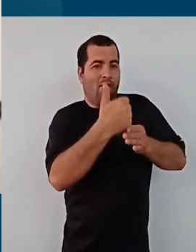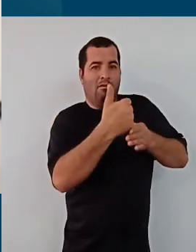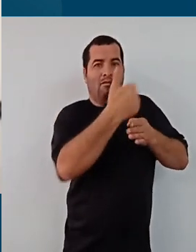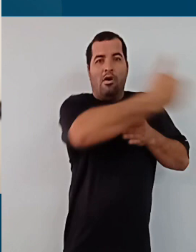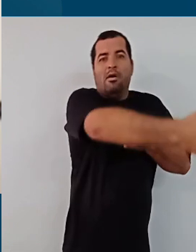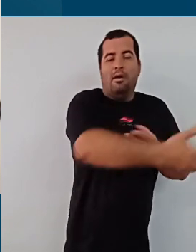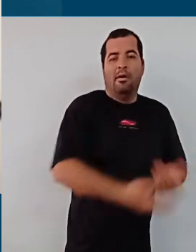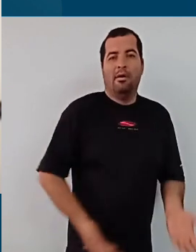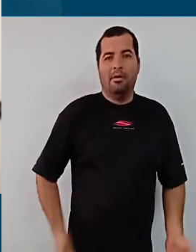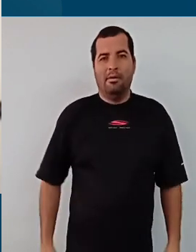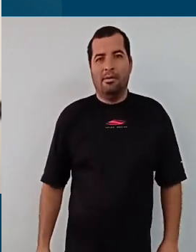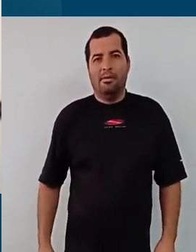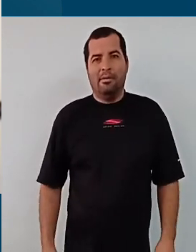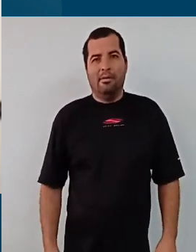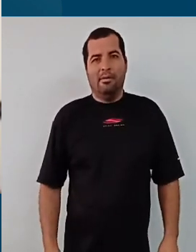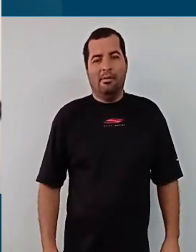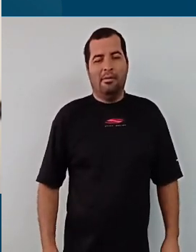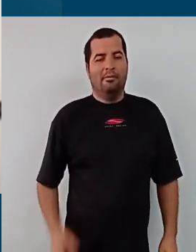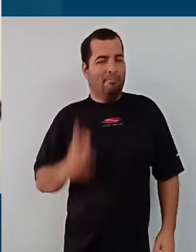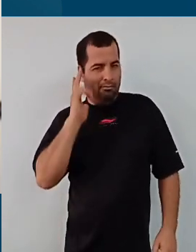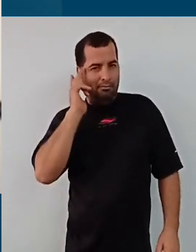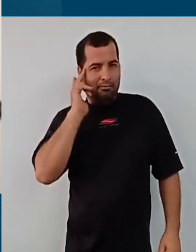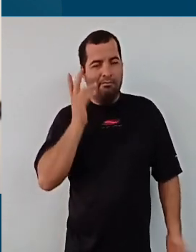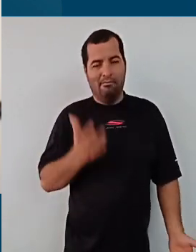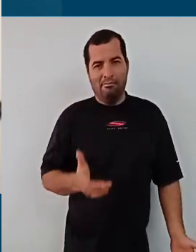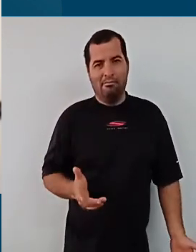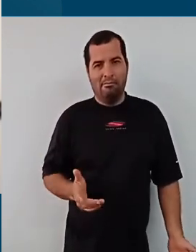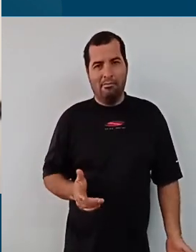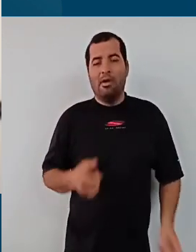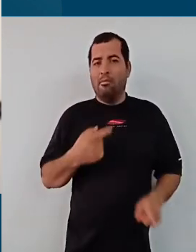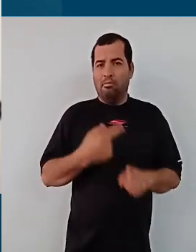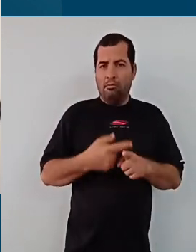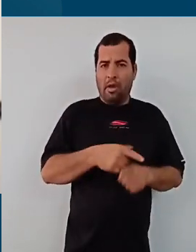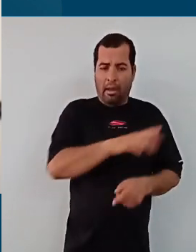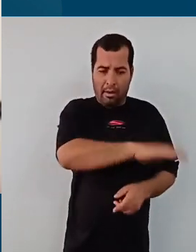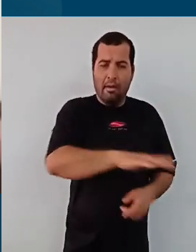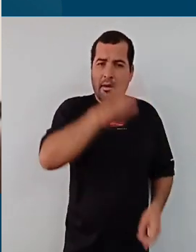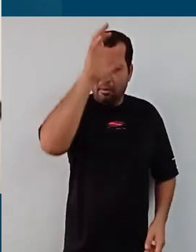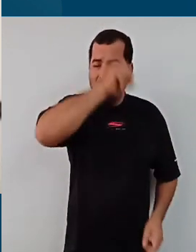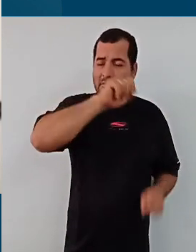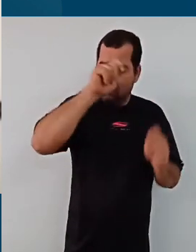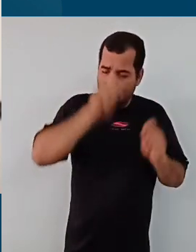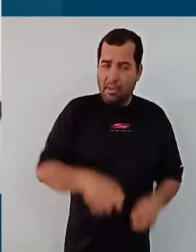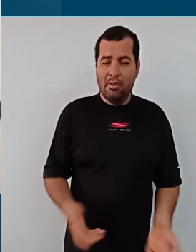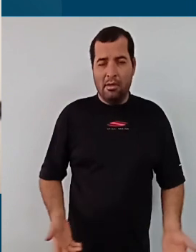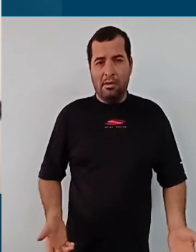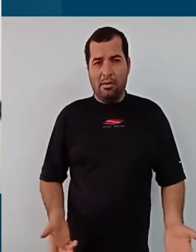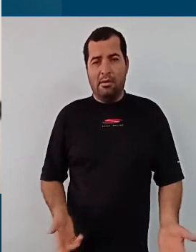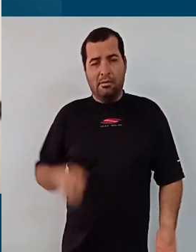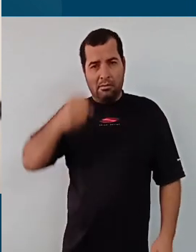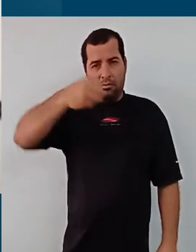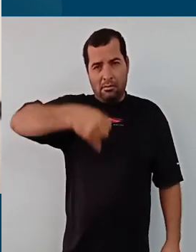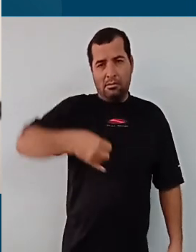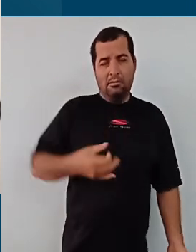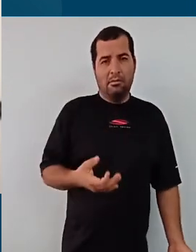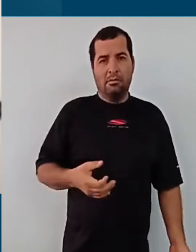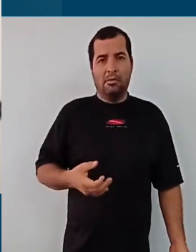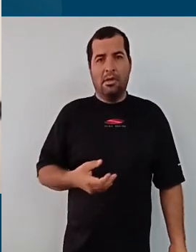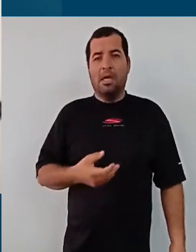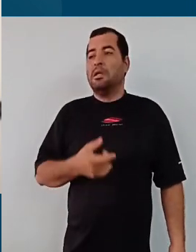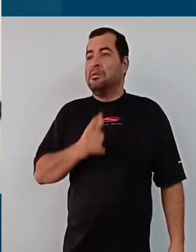ambiente escolar normal, né, porque aprenderam muito, tem muita coisa, né,